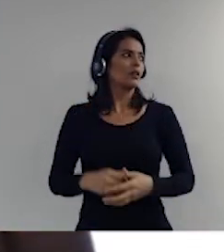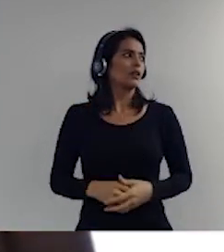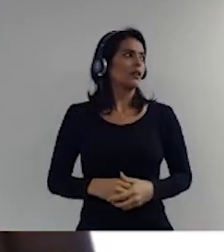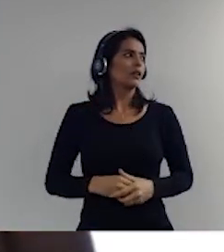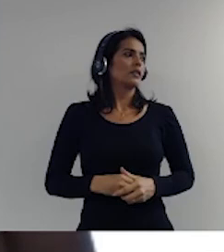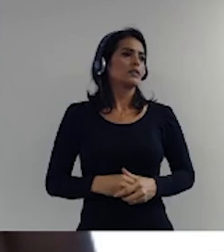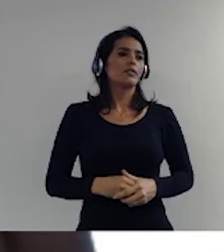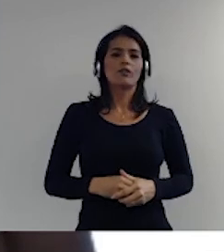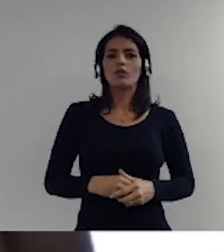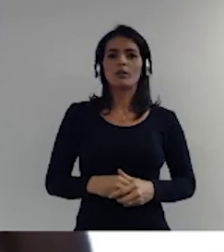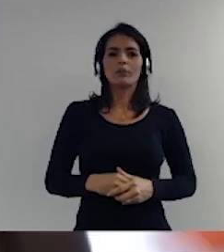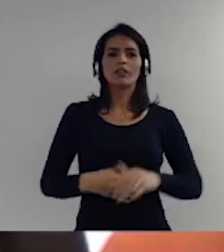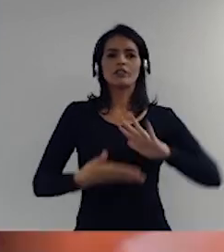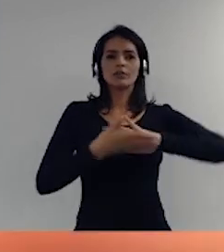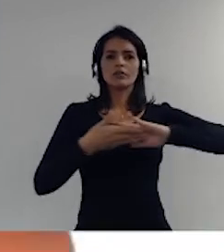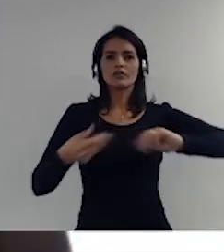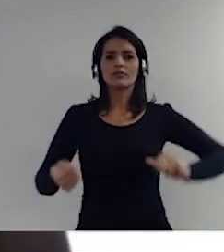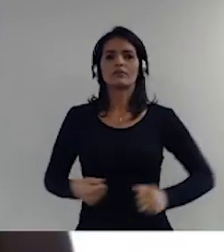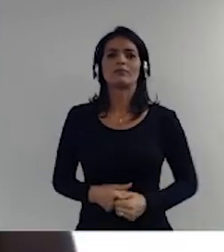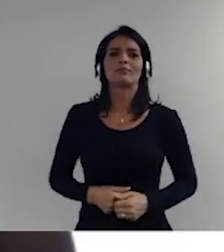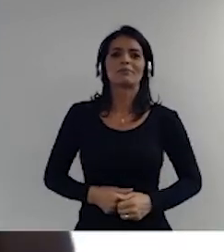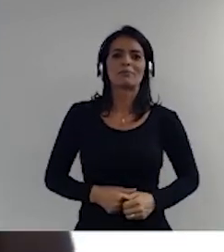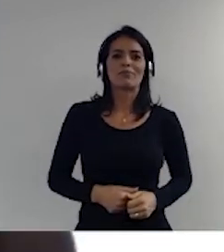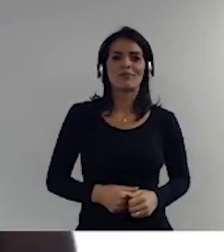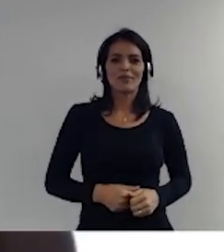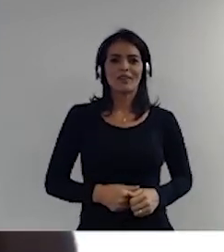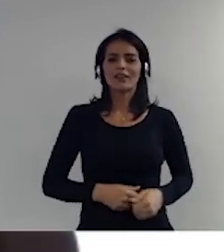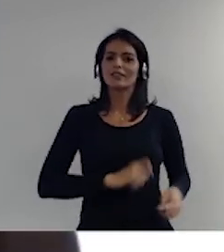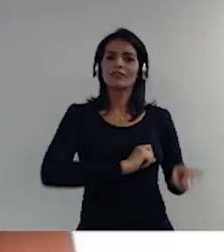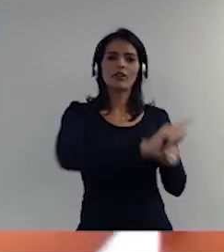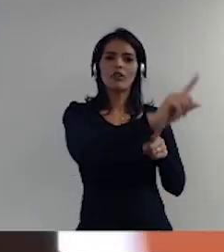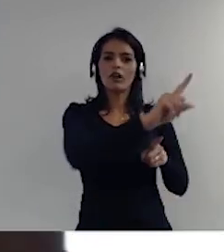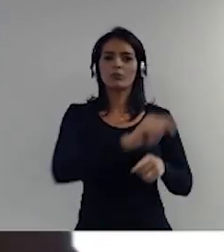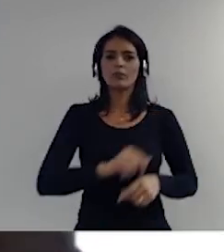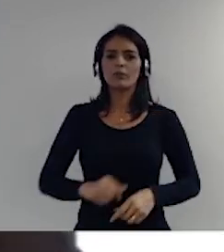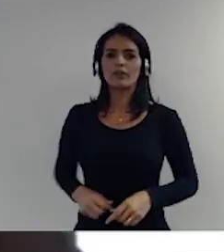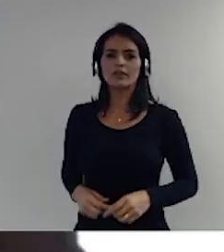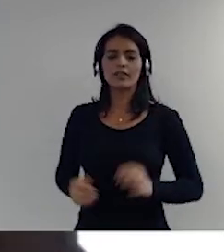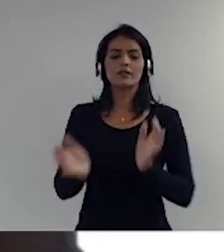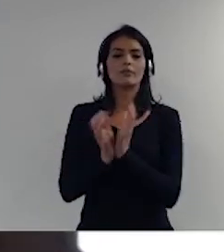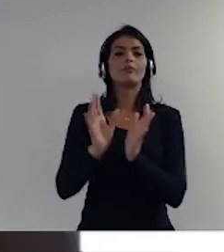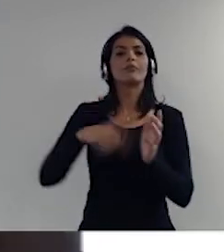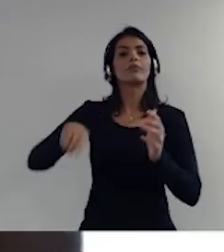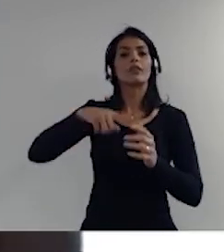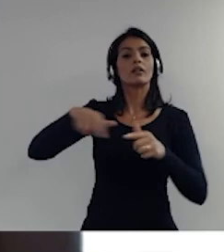positivo. Mais pessoas acessando o mercado, investindo no mercado e financiando a atividade